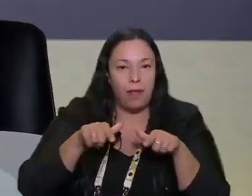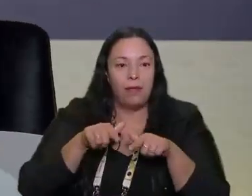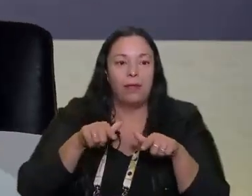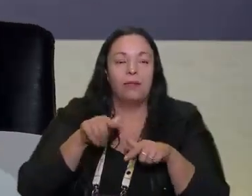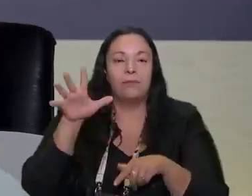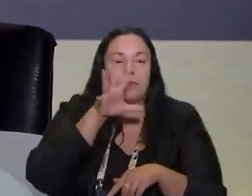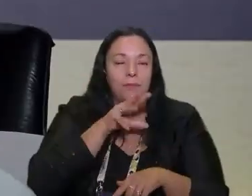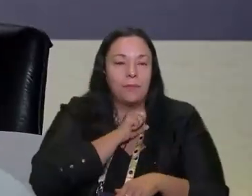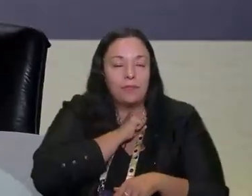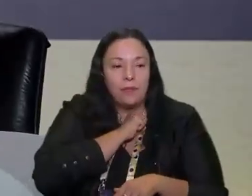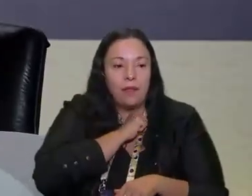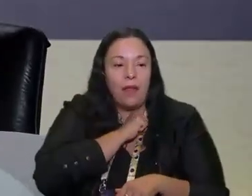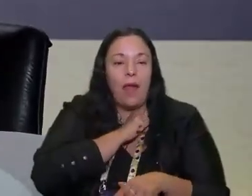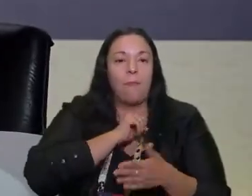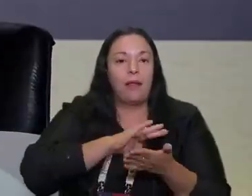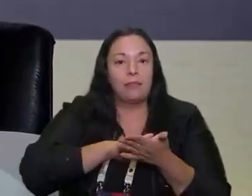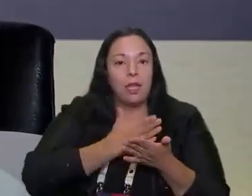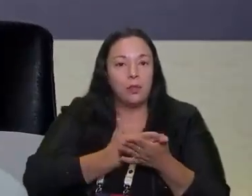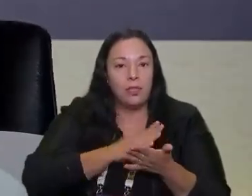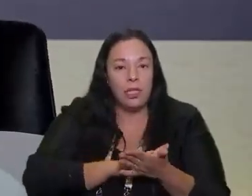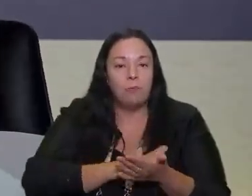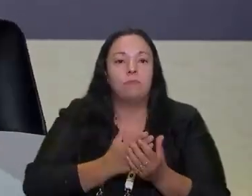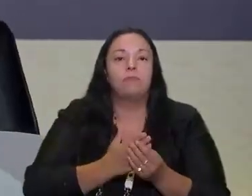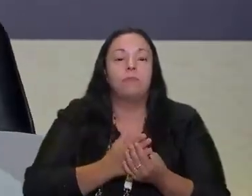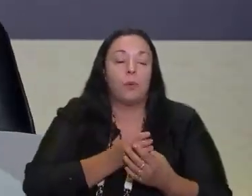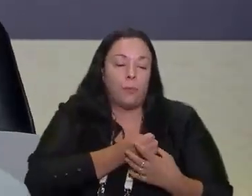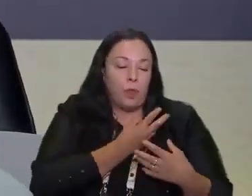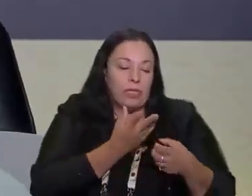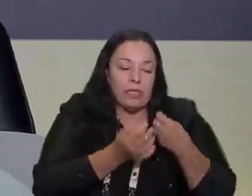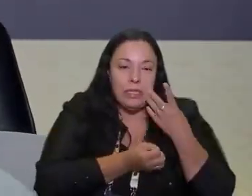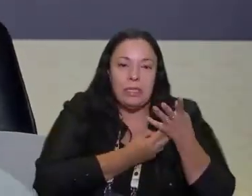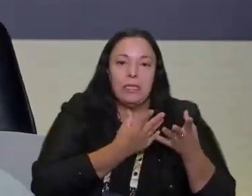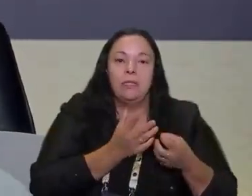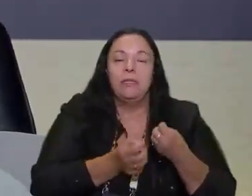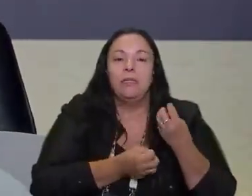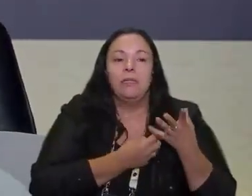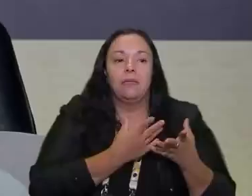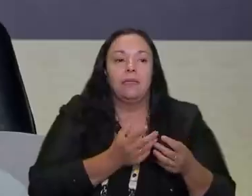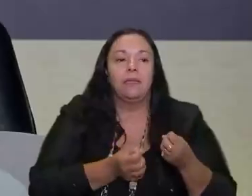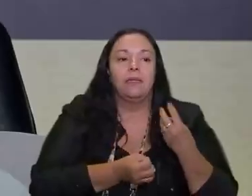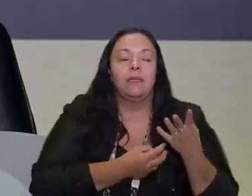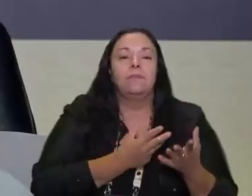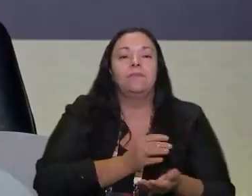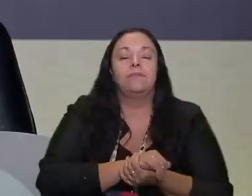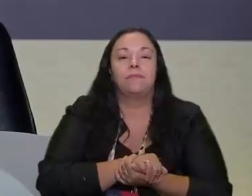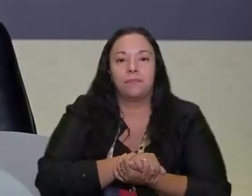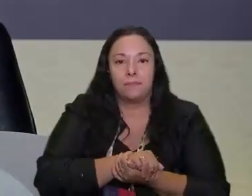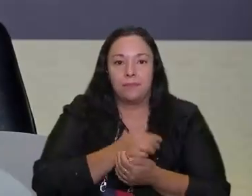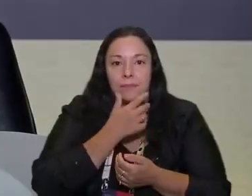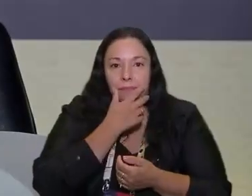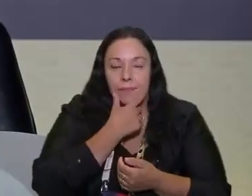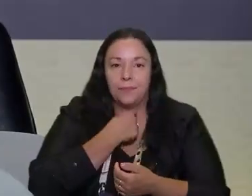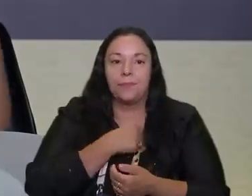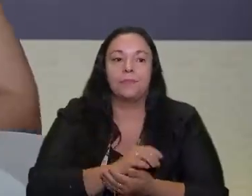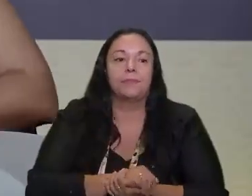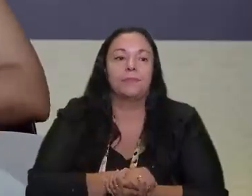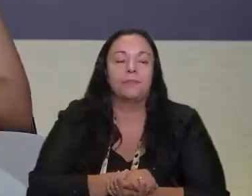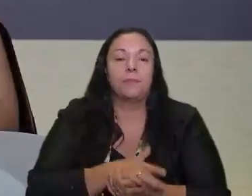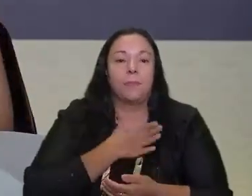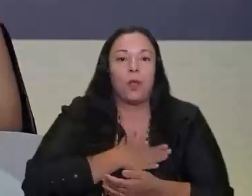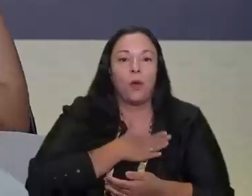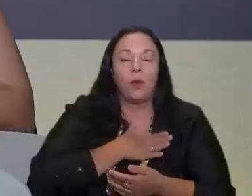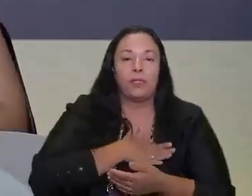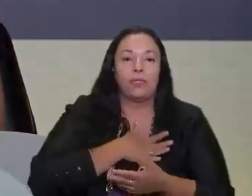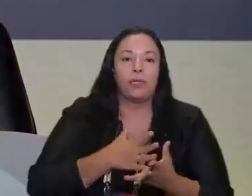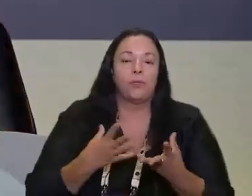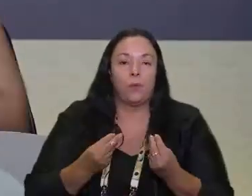me apaixonar pela tradução, de poesia, de o que me derem para traduzir, eu traduzo. E, enfim, estou gostando